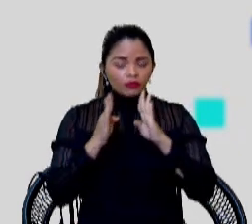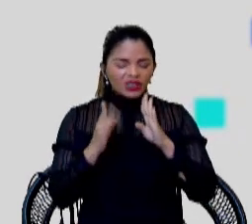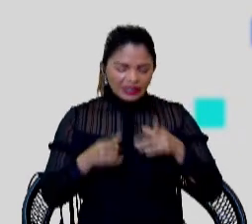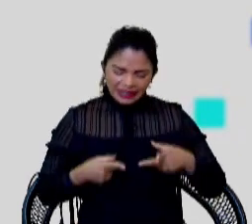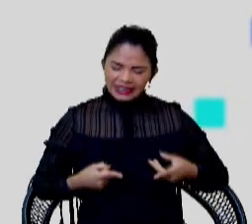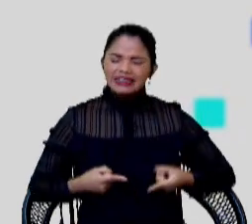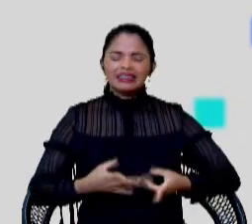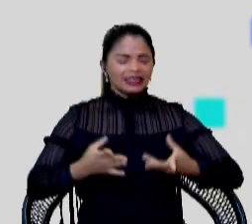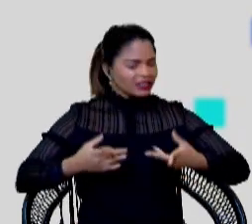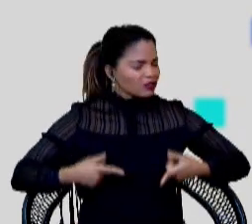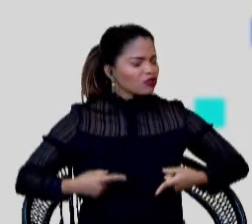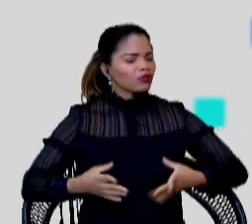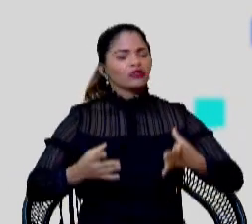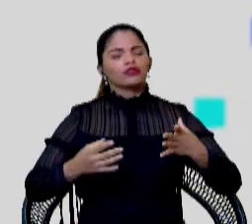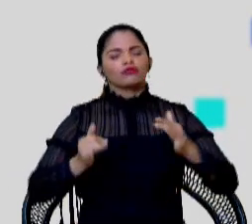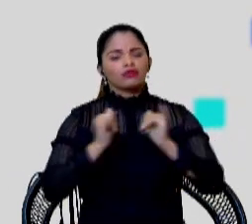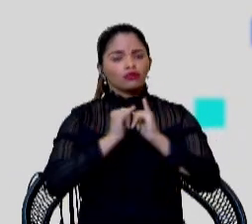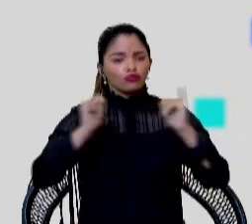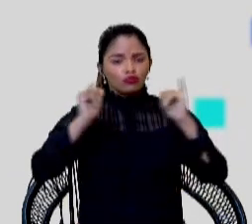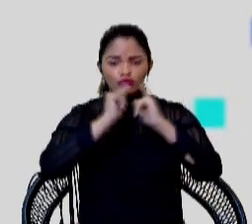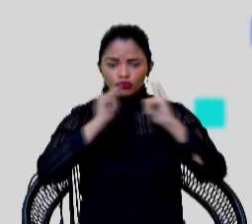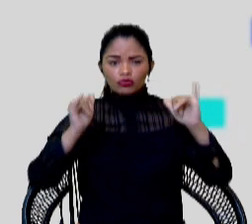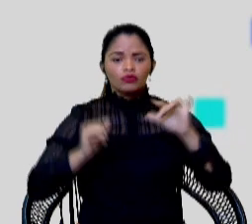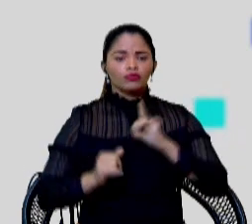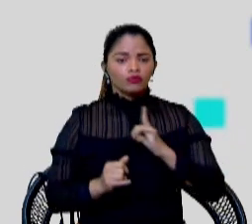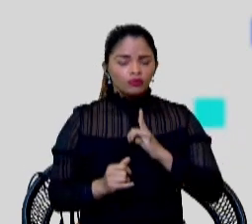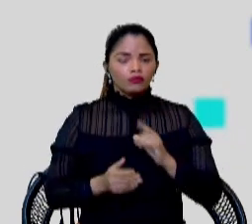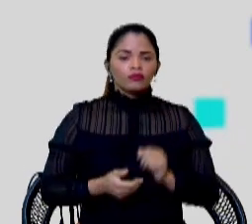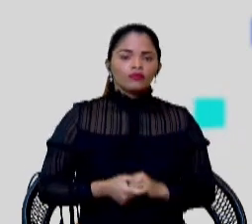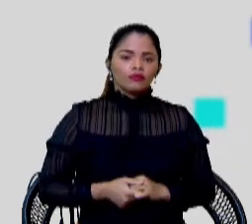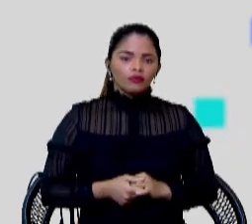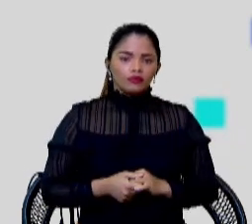gaste conforme o conjunto de anúncios mandar, tá bom?